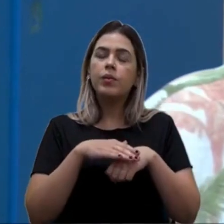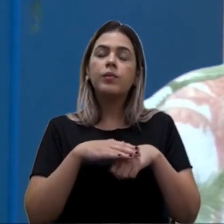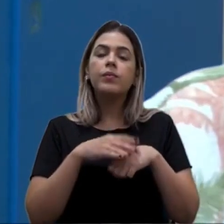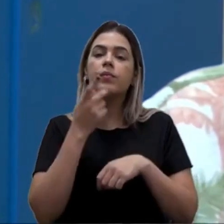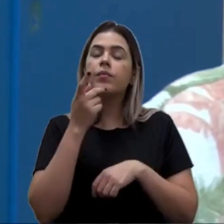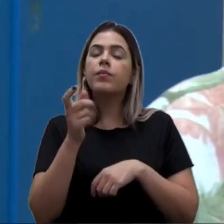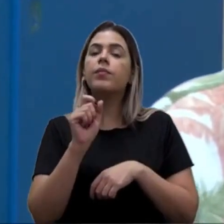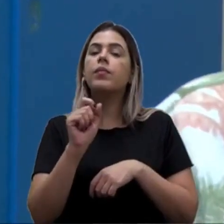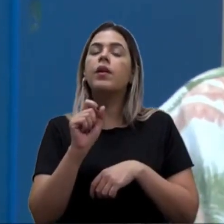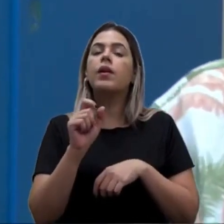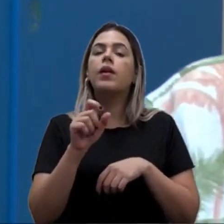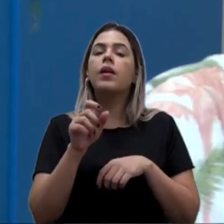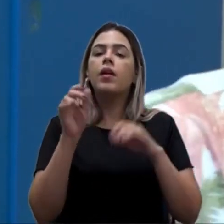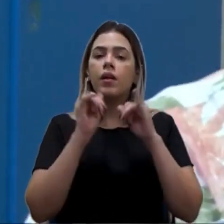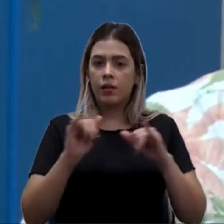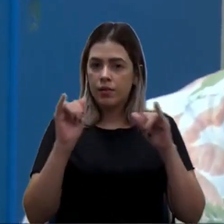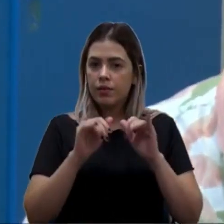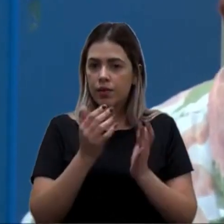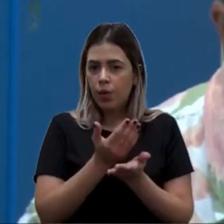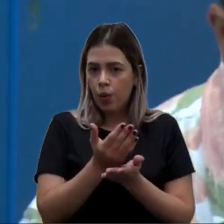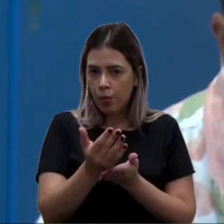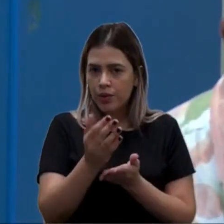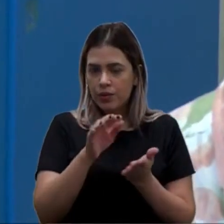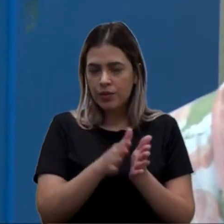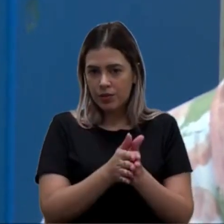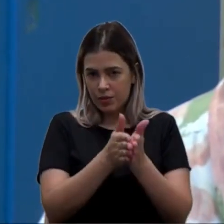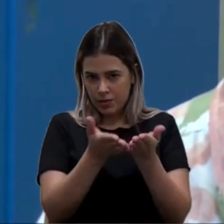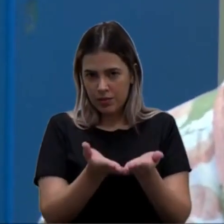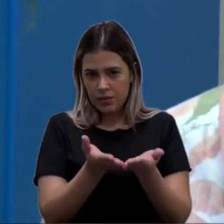soubemos notícia isso é o início do livro